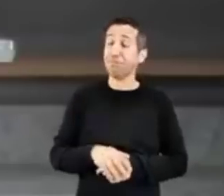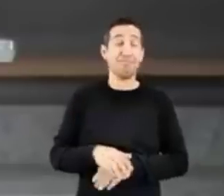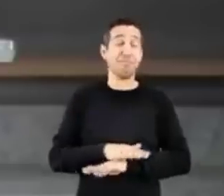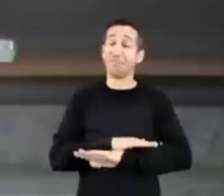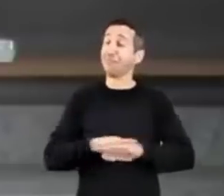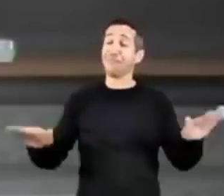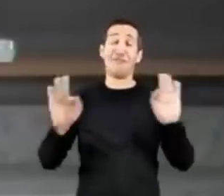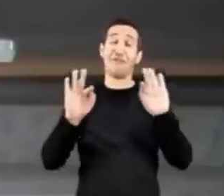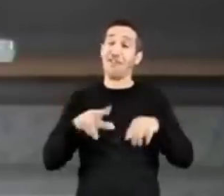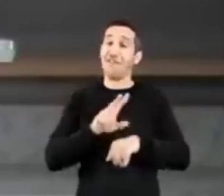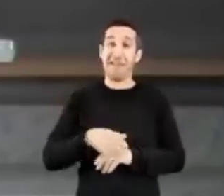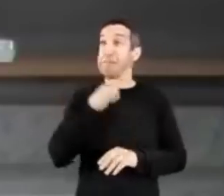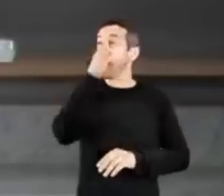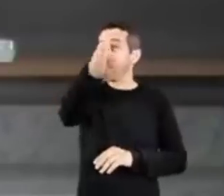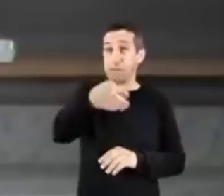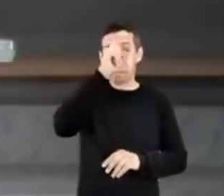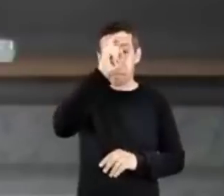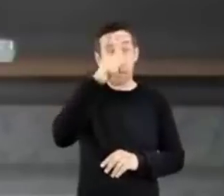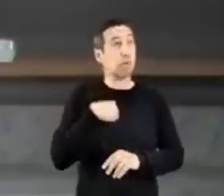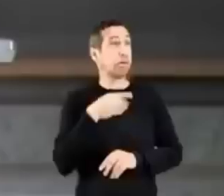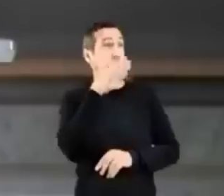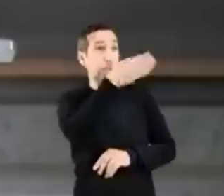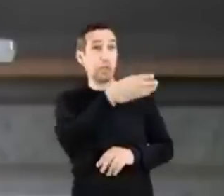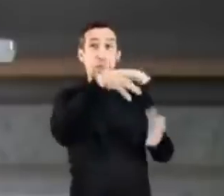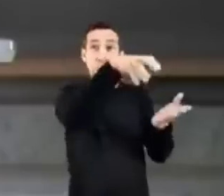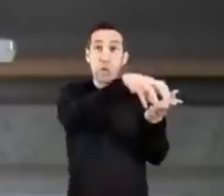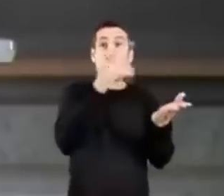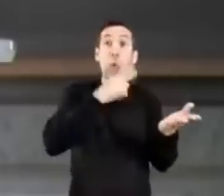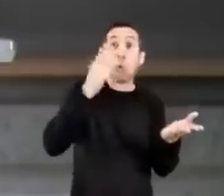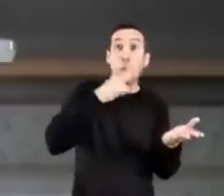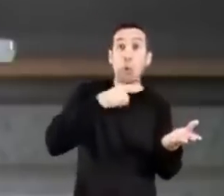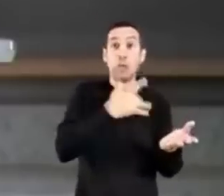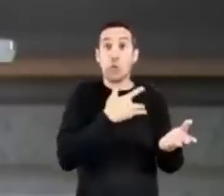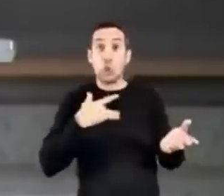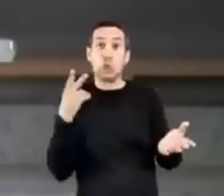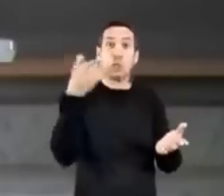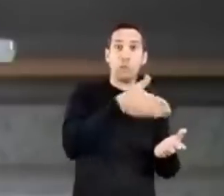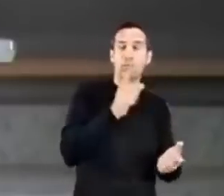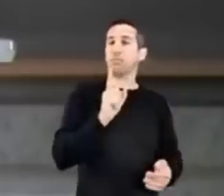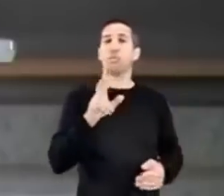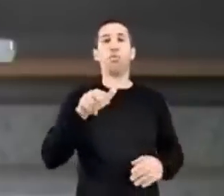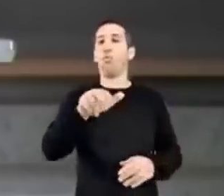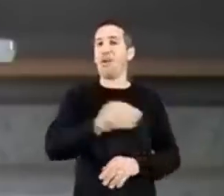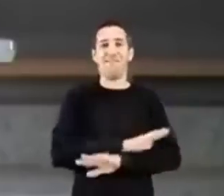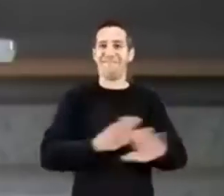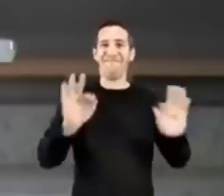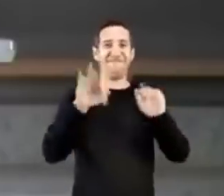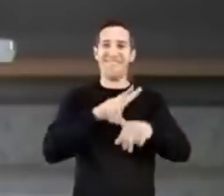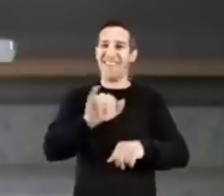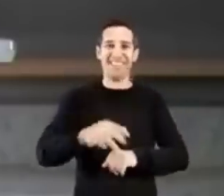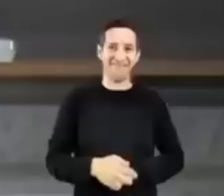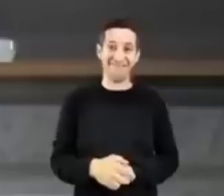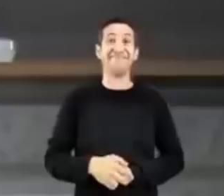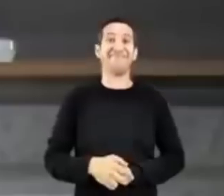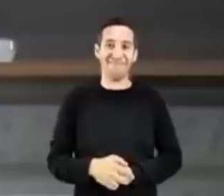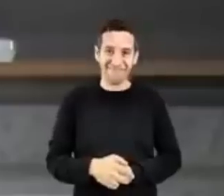mais hospitais Nunca mais pronto-socorros nunca mais e nós não vamos